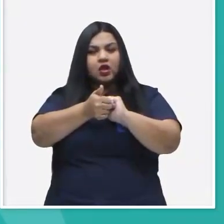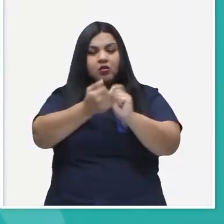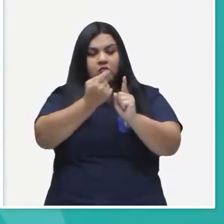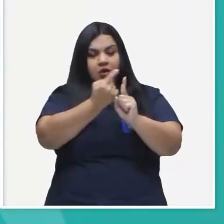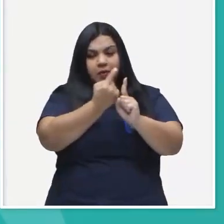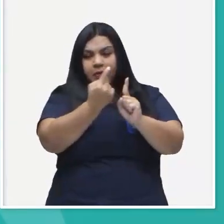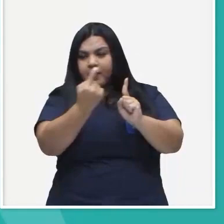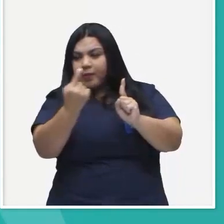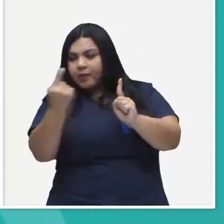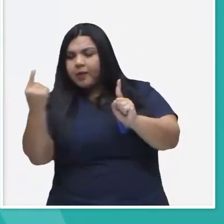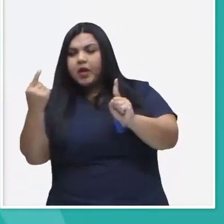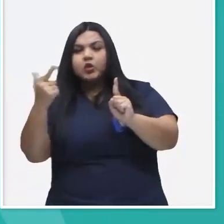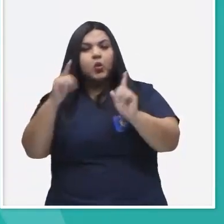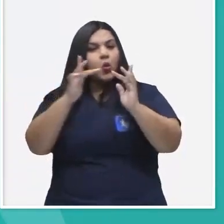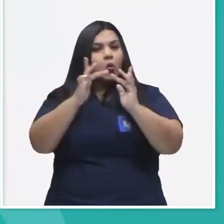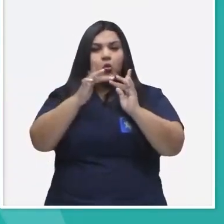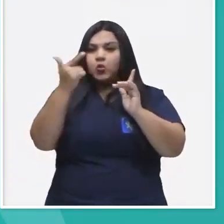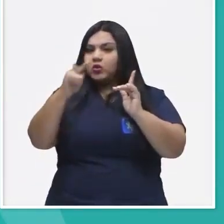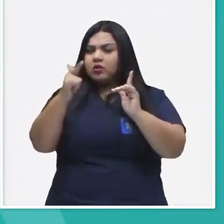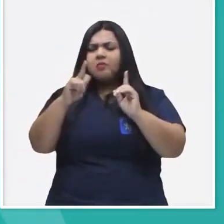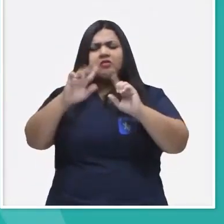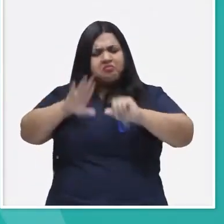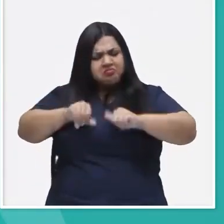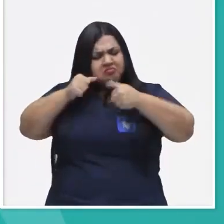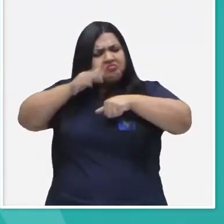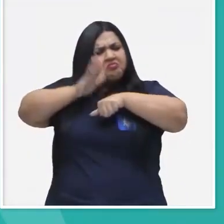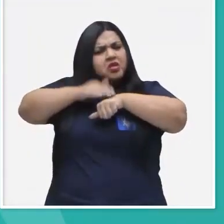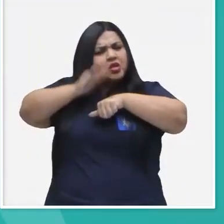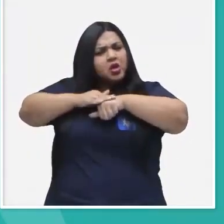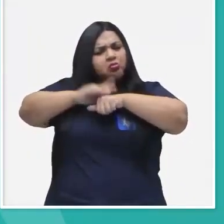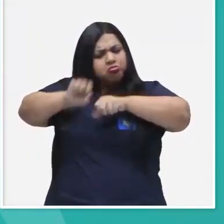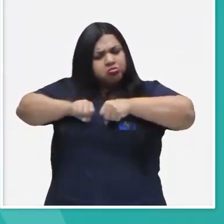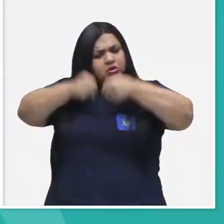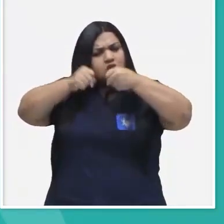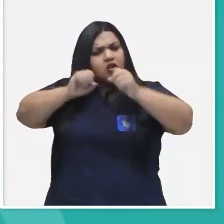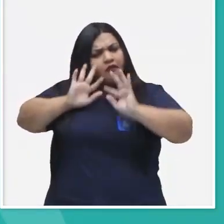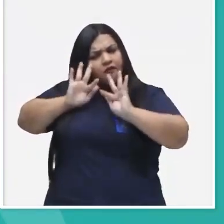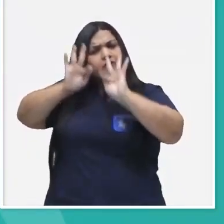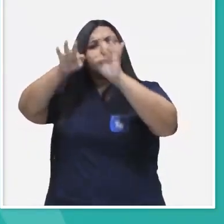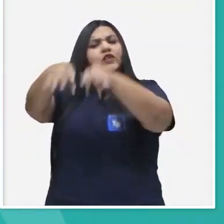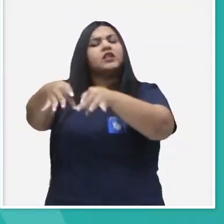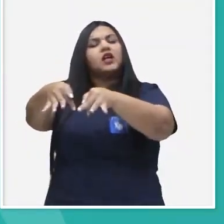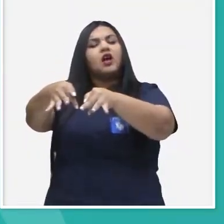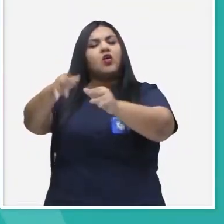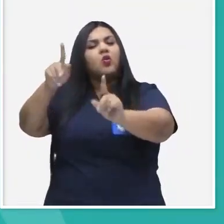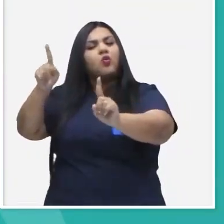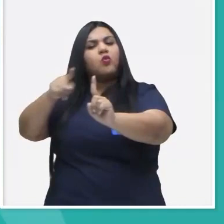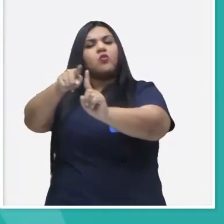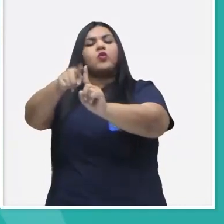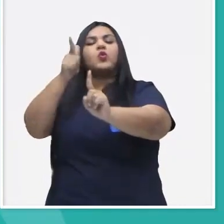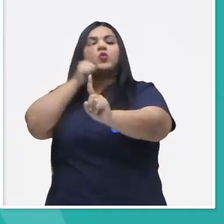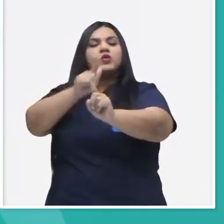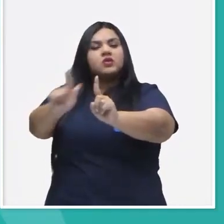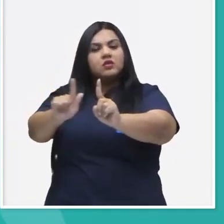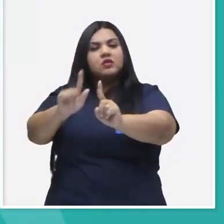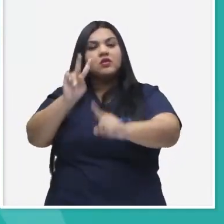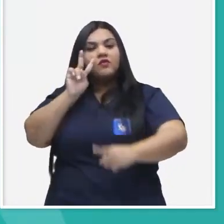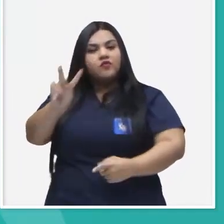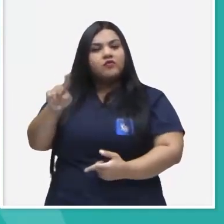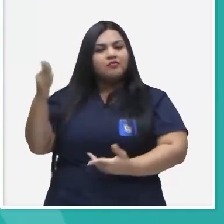individual sem interação, porque eu tenho que dar o meu melhor para chegar até o final, como vocês estão vendo aí.